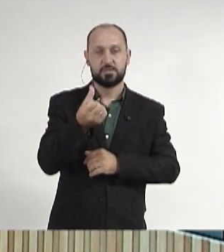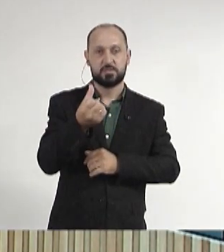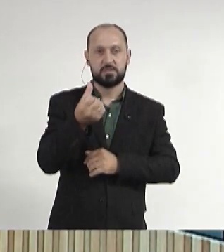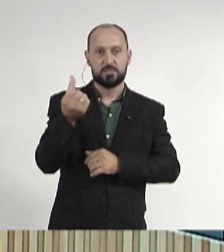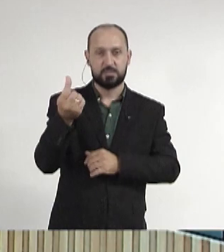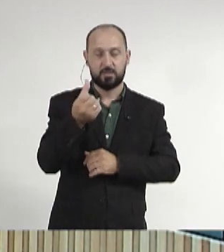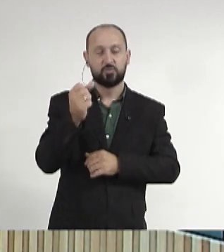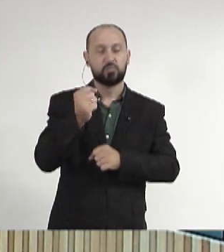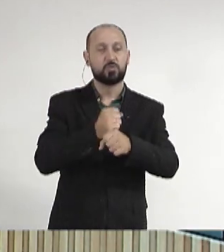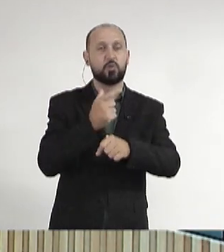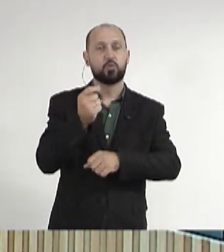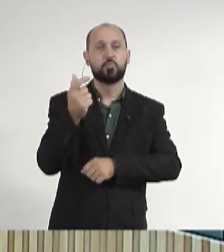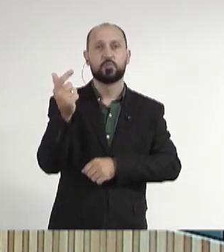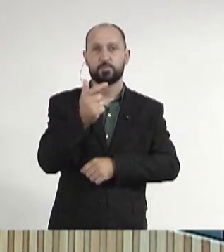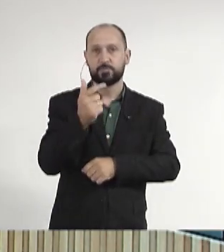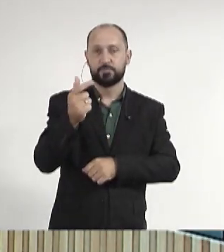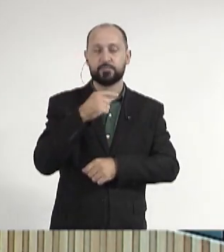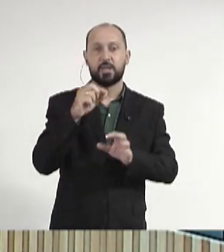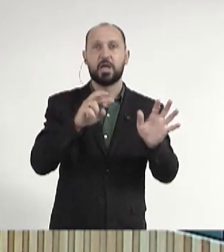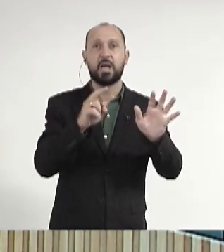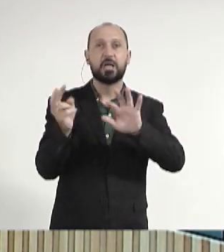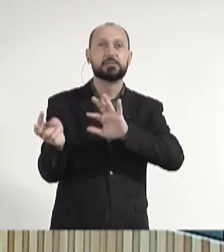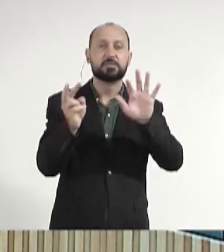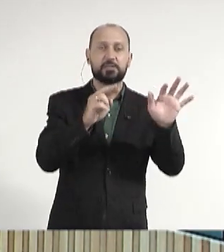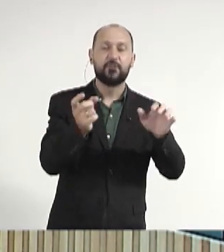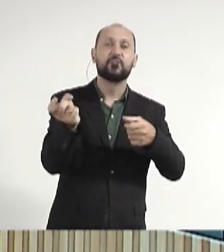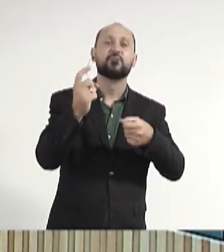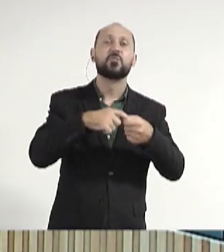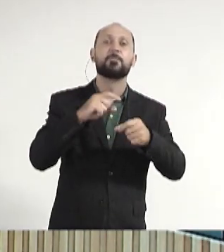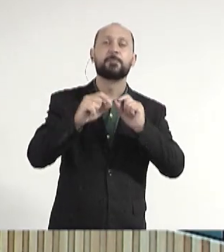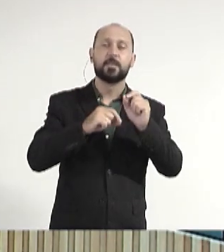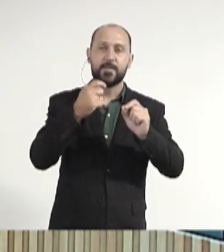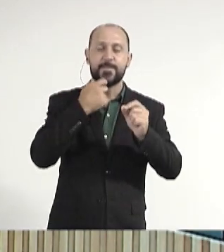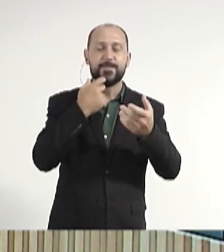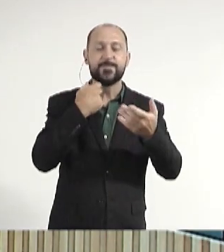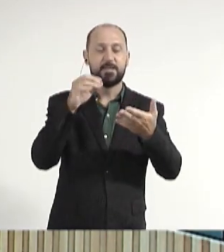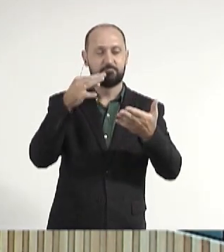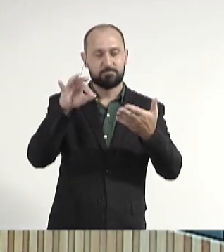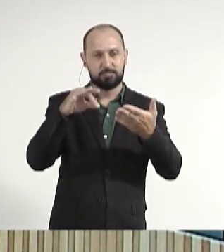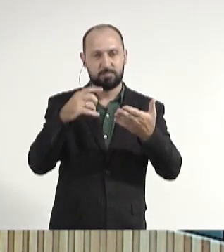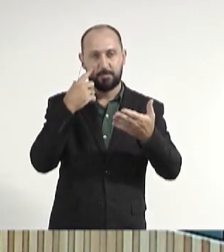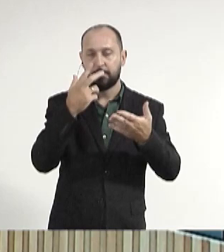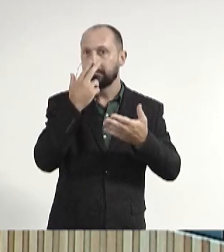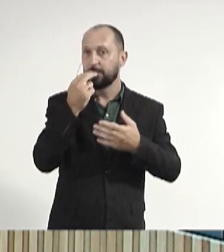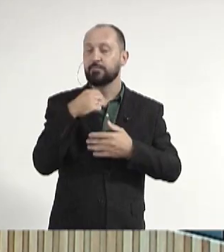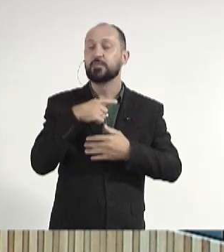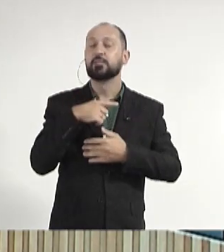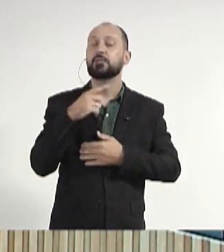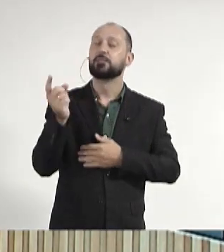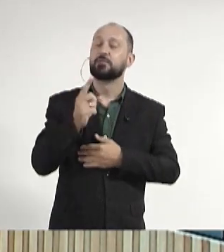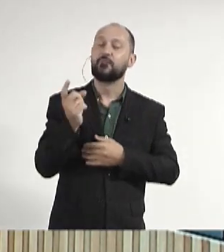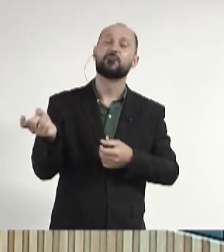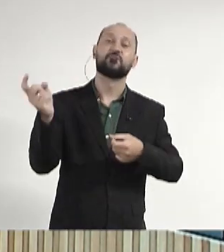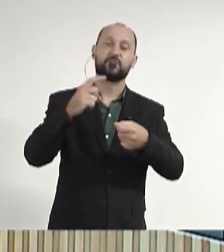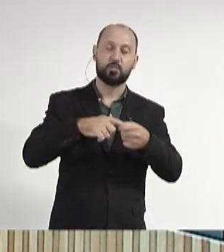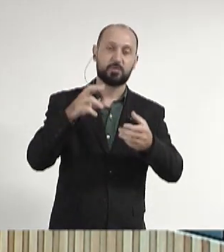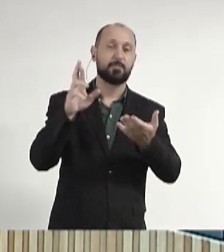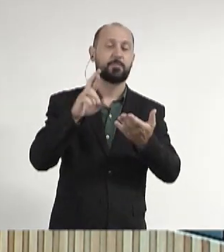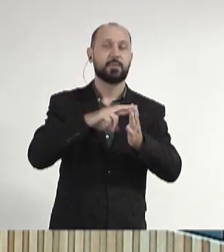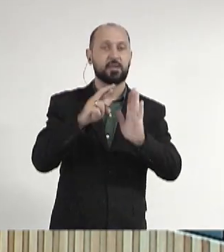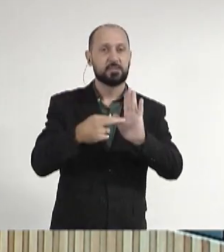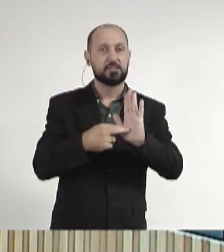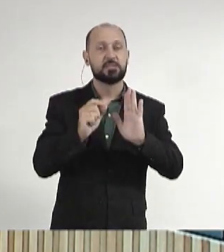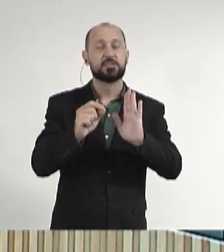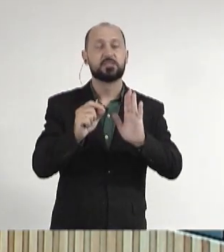de 2022, falamos sobre ele na semana passada, está voltando porque passou por uma redação final, aliás, passou por volta para a redação